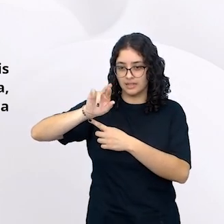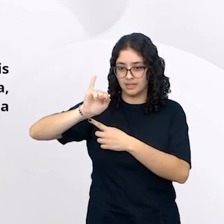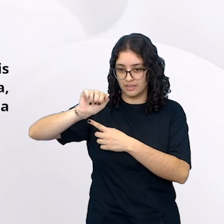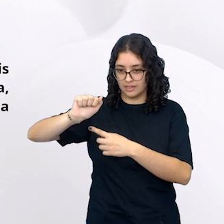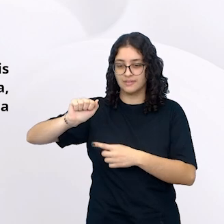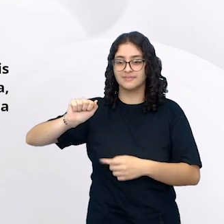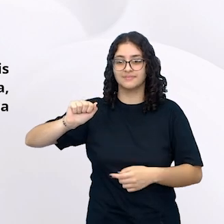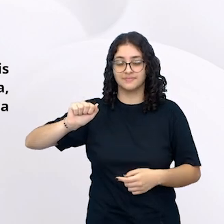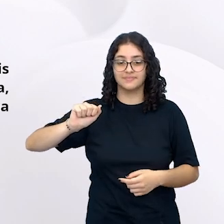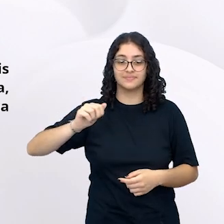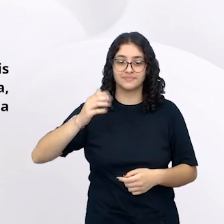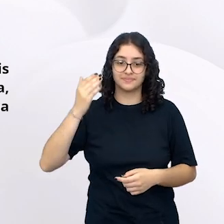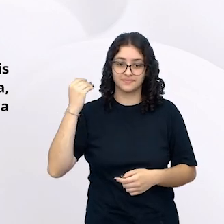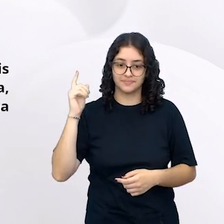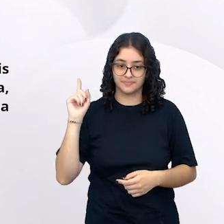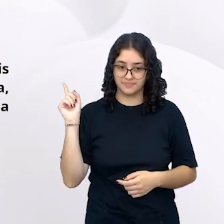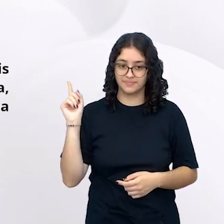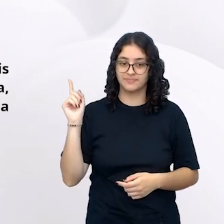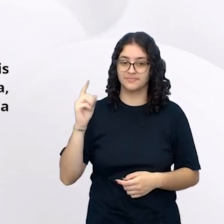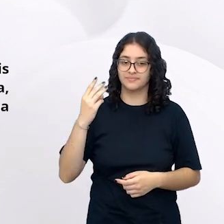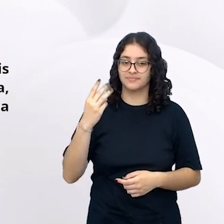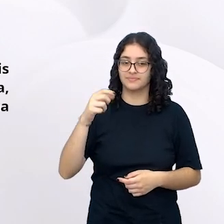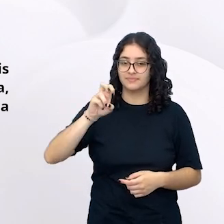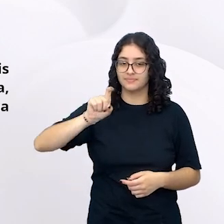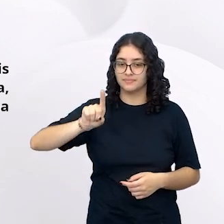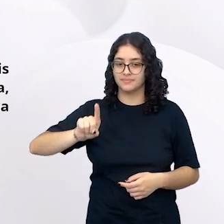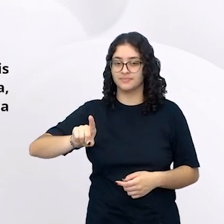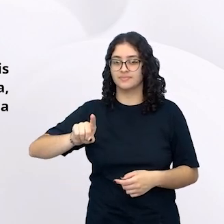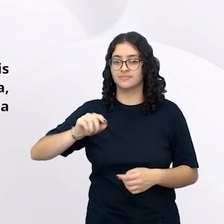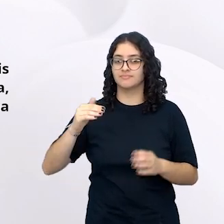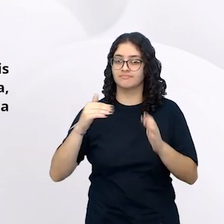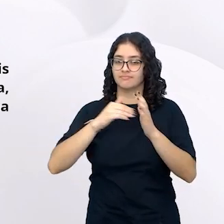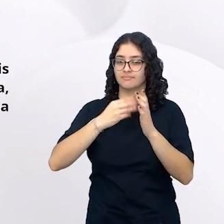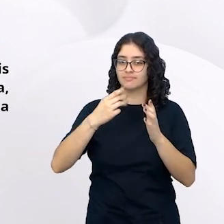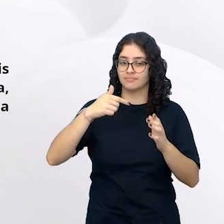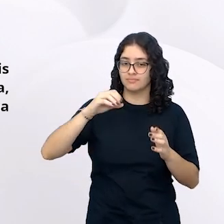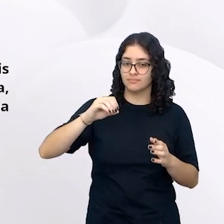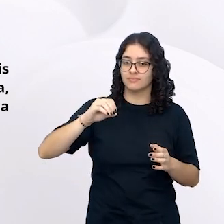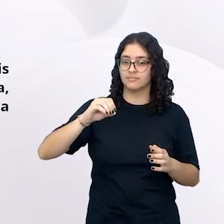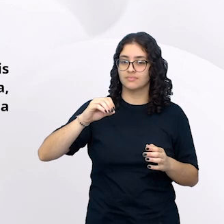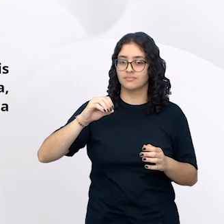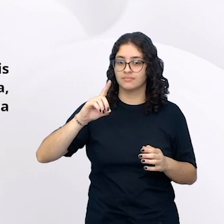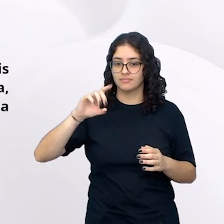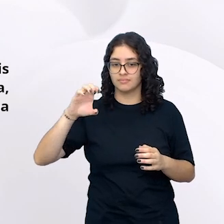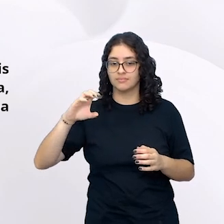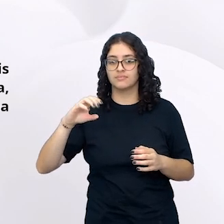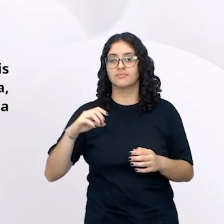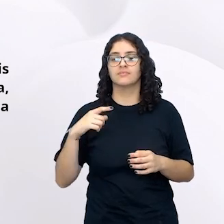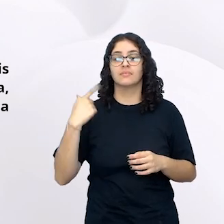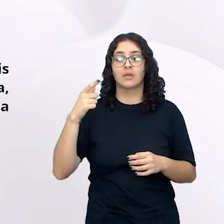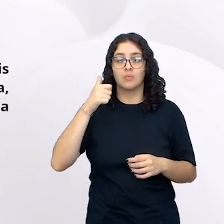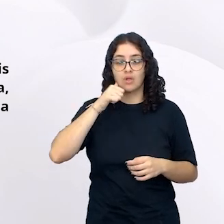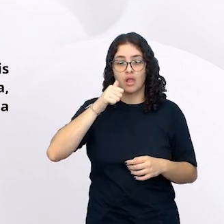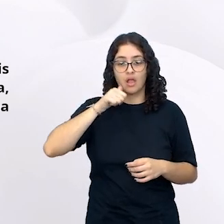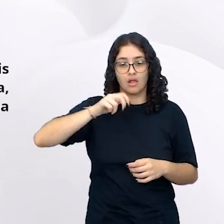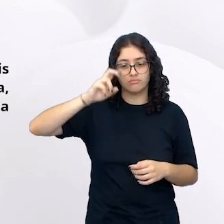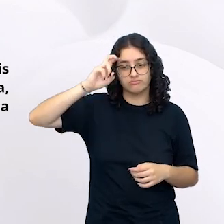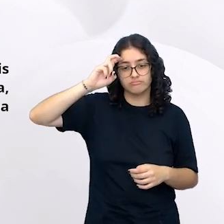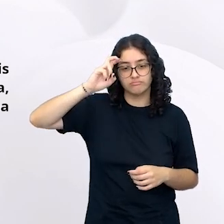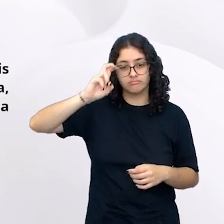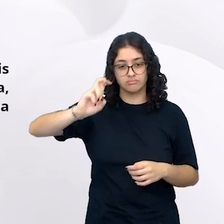anos, né, depois de Cristo, né? A Hipátia, que é a mais antiga matemática do mundo, né? Uma mulher que foi extremamente inteligente